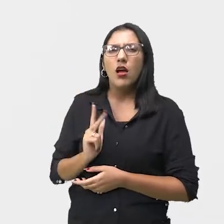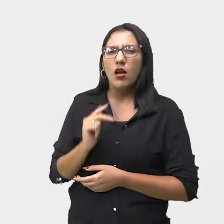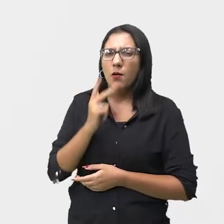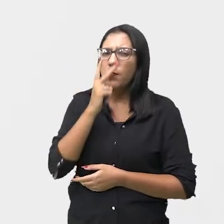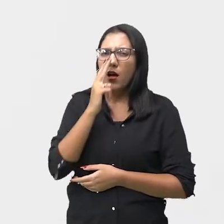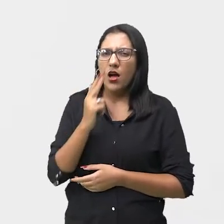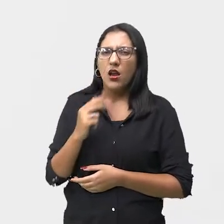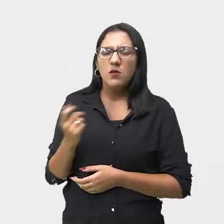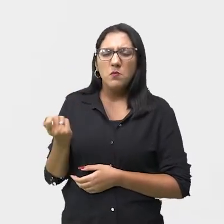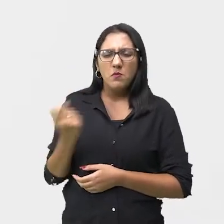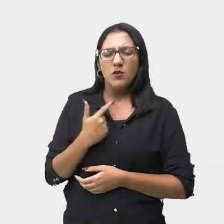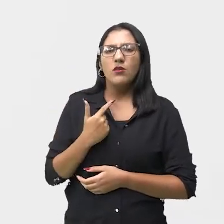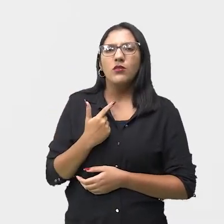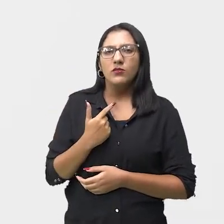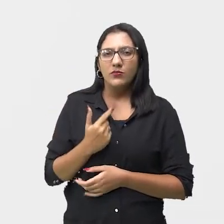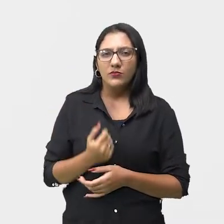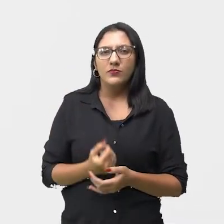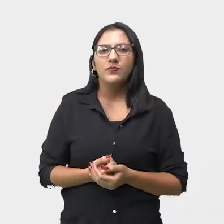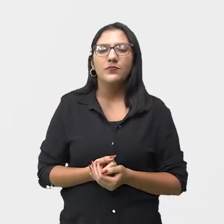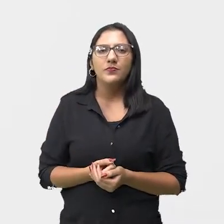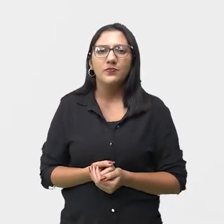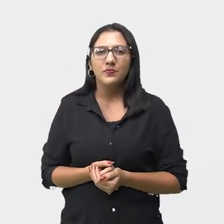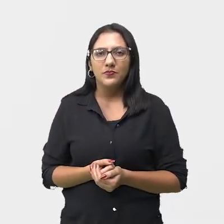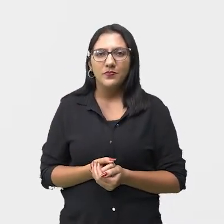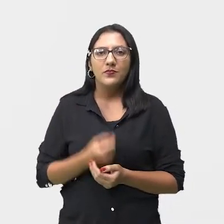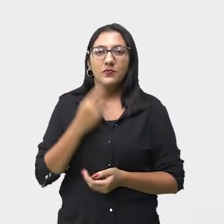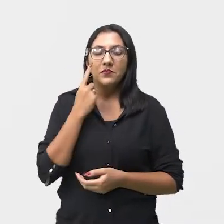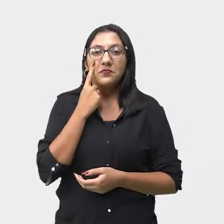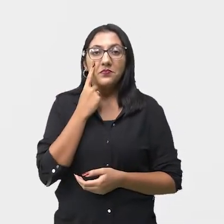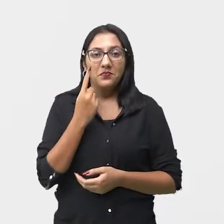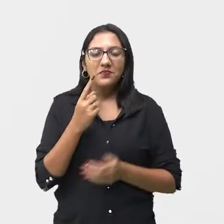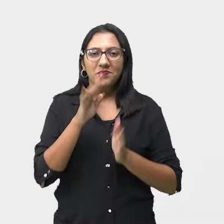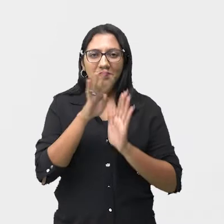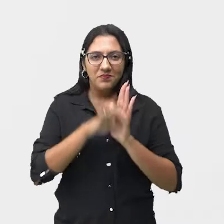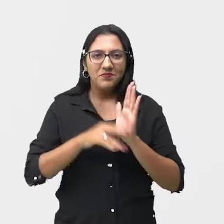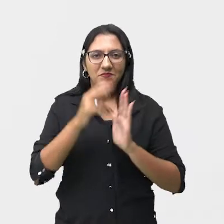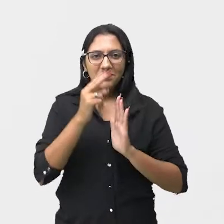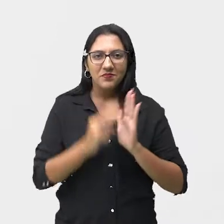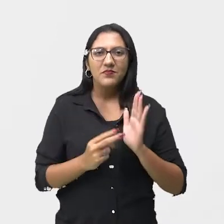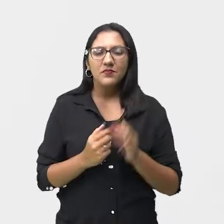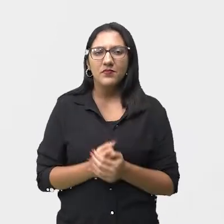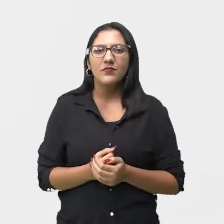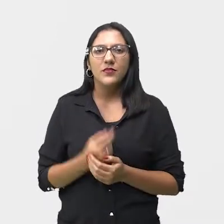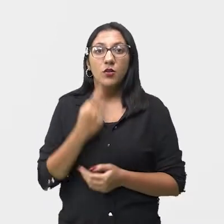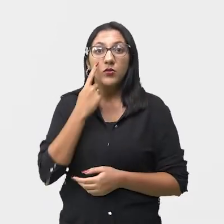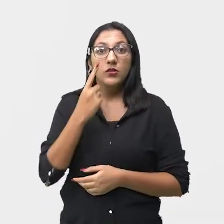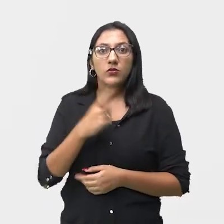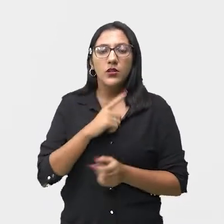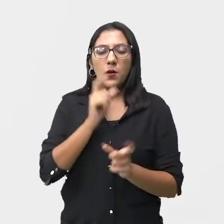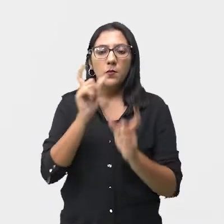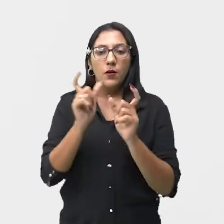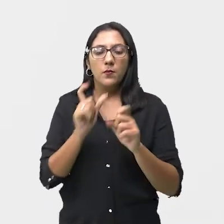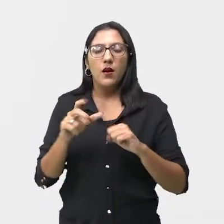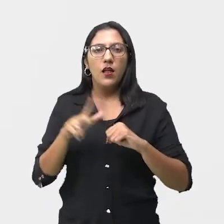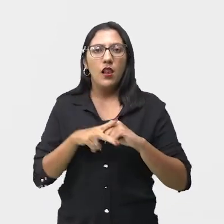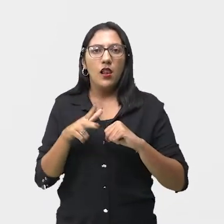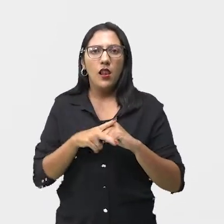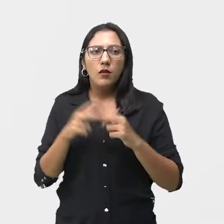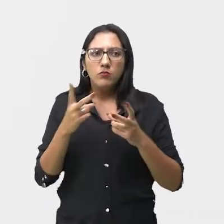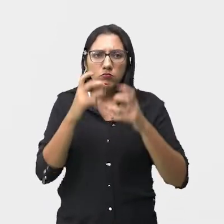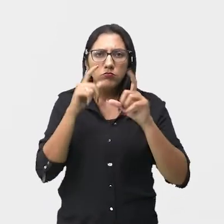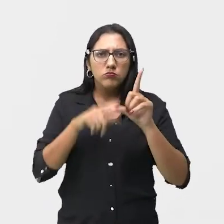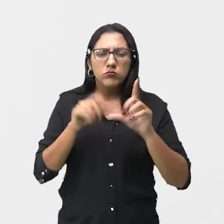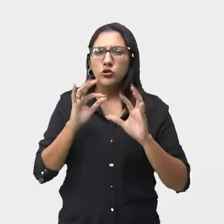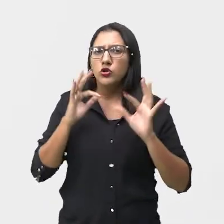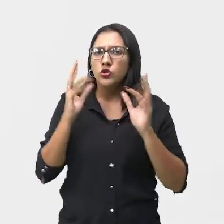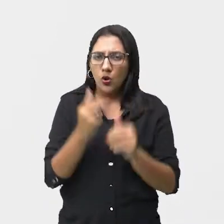os outros. Professora, a senhora destacou todos os verbos? Não, gente, alguns verbos a gente não destacou.